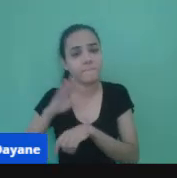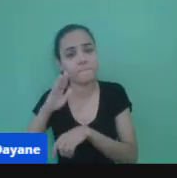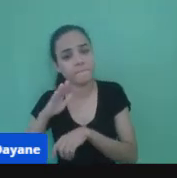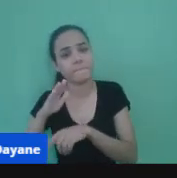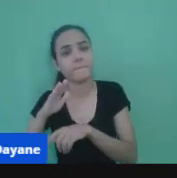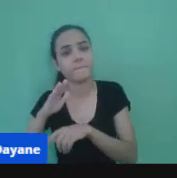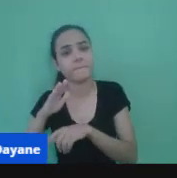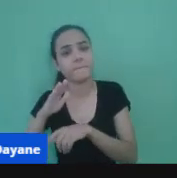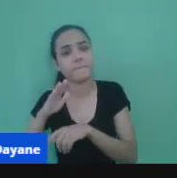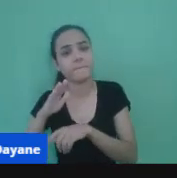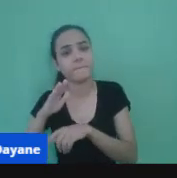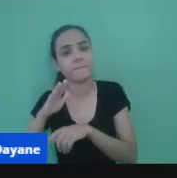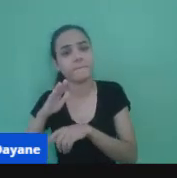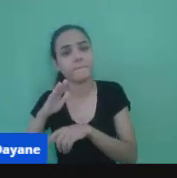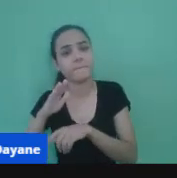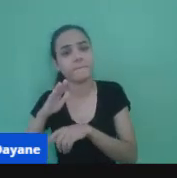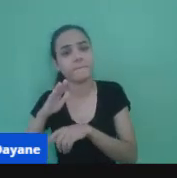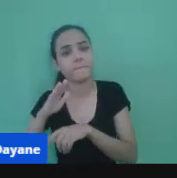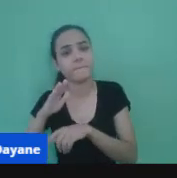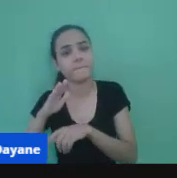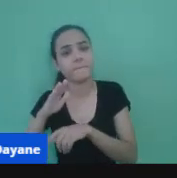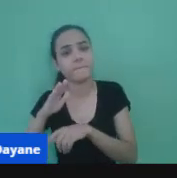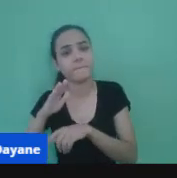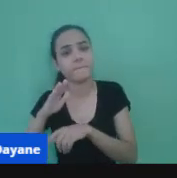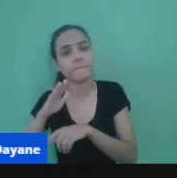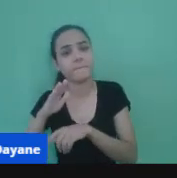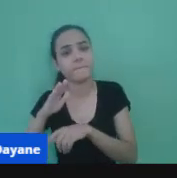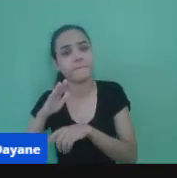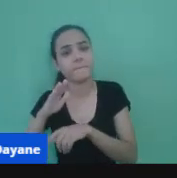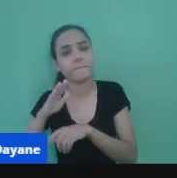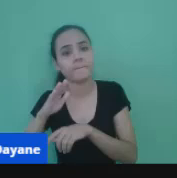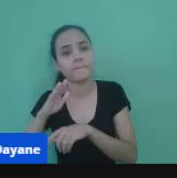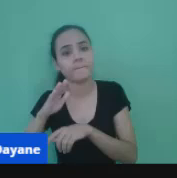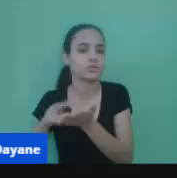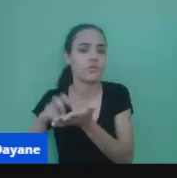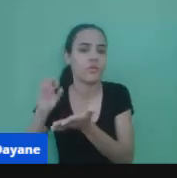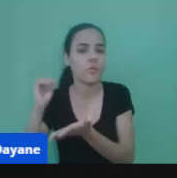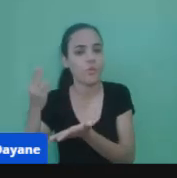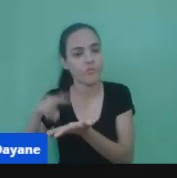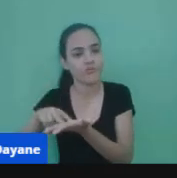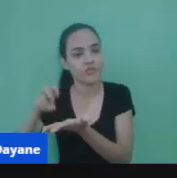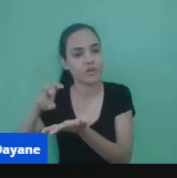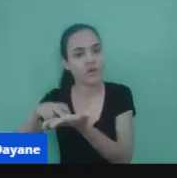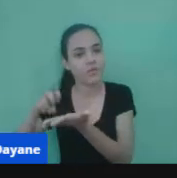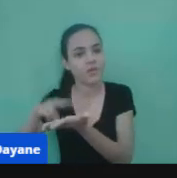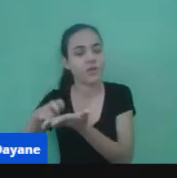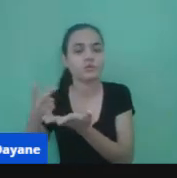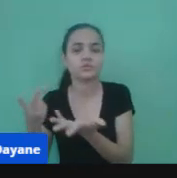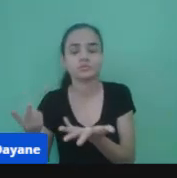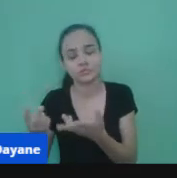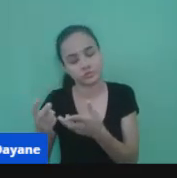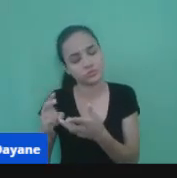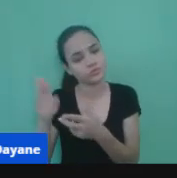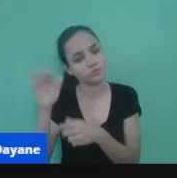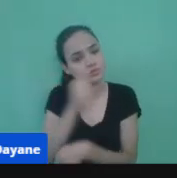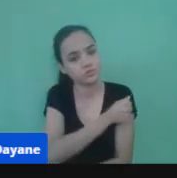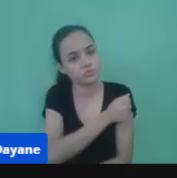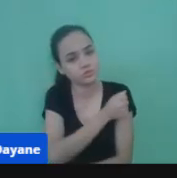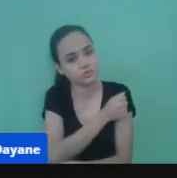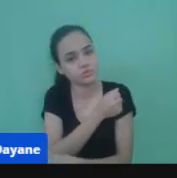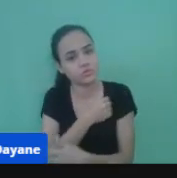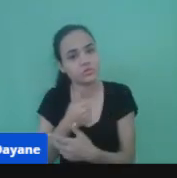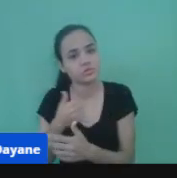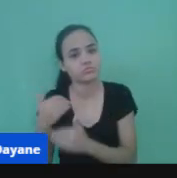da leitura de mundo. O filme, então, serve para isso, para que você consiga levar para os alunos outras imagens